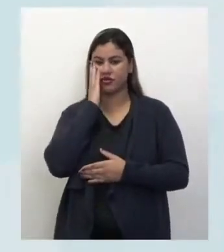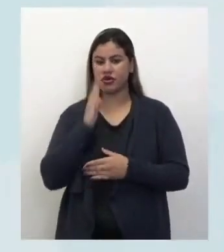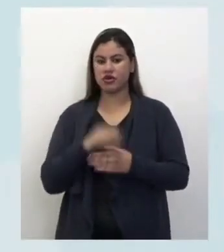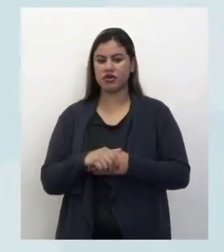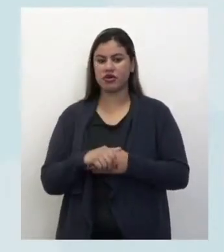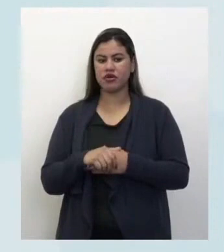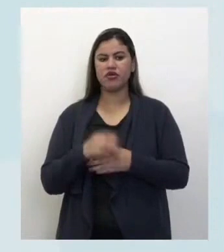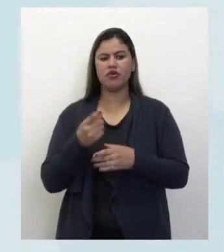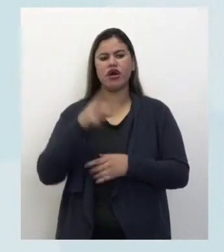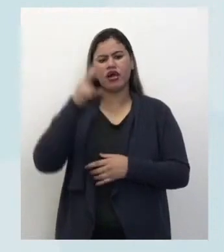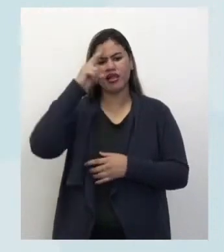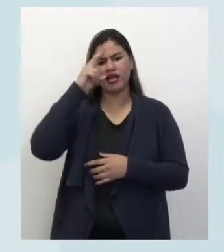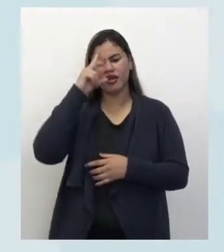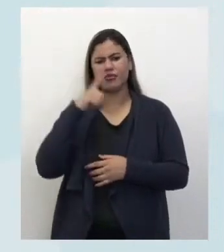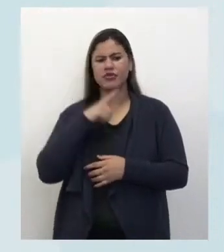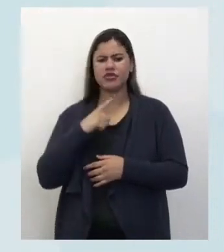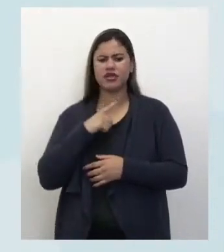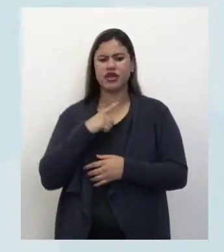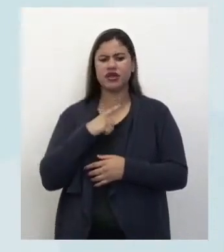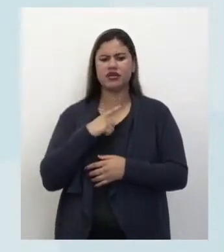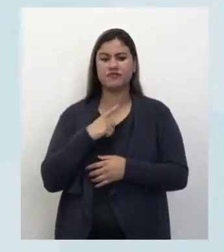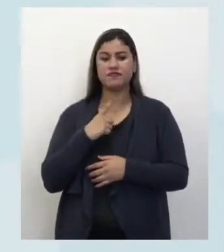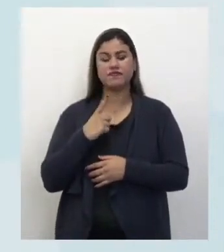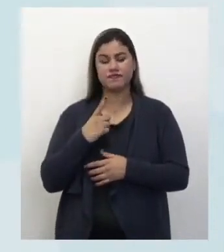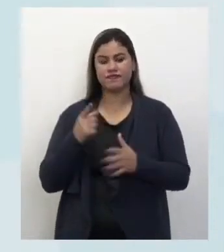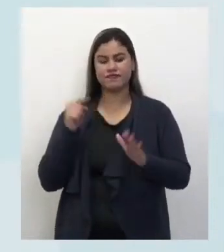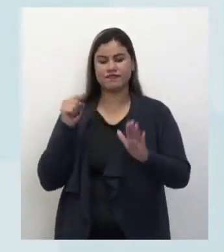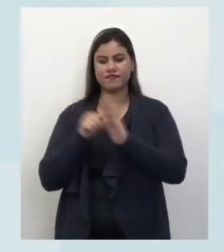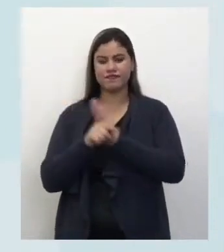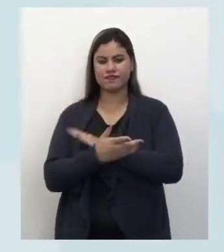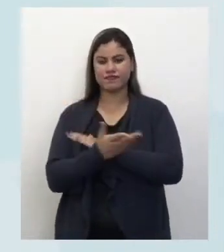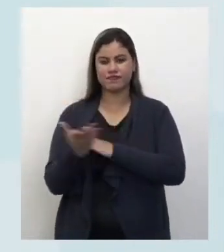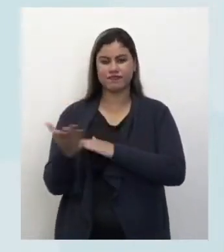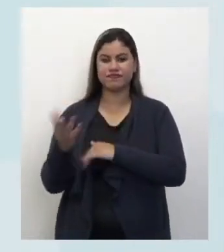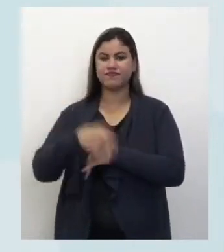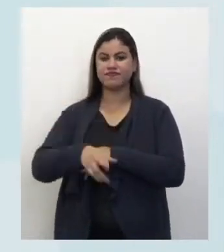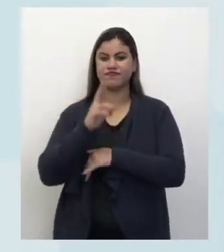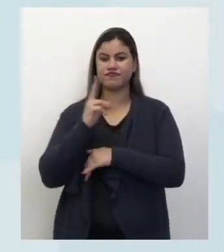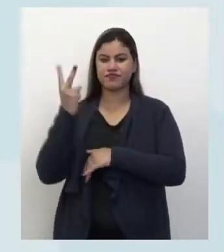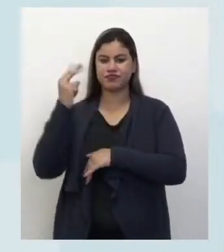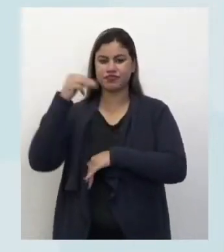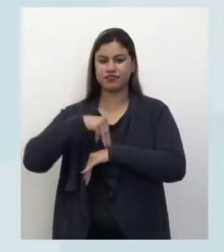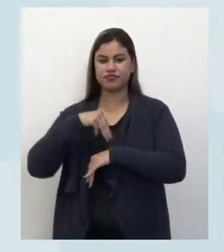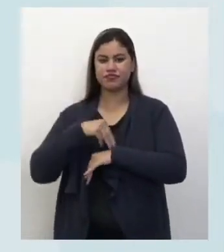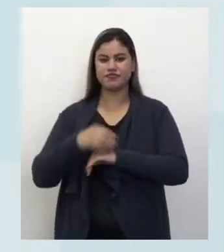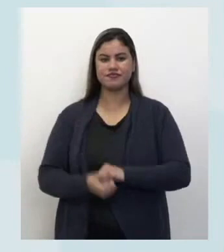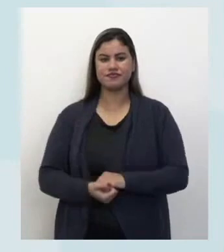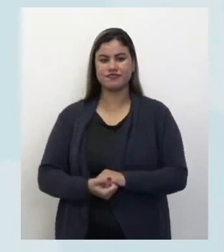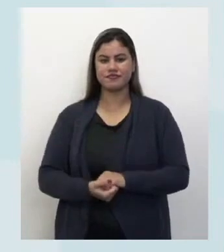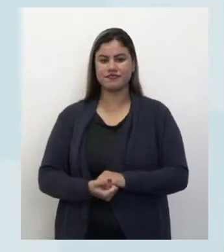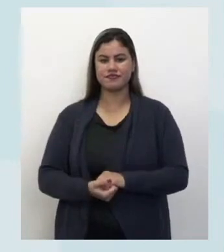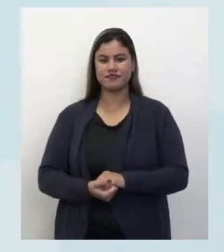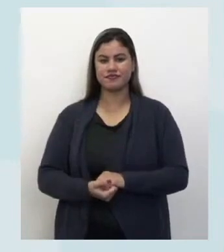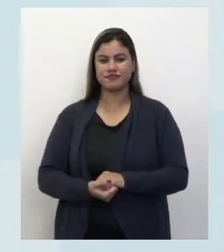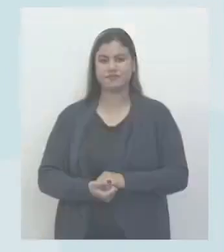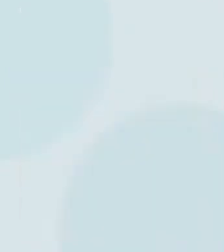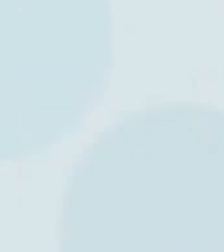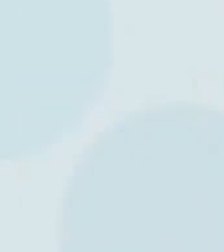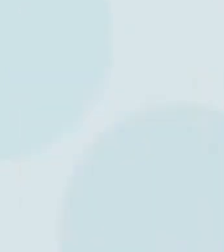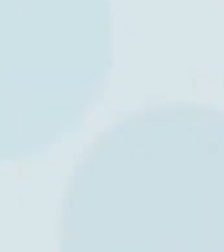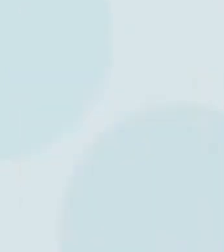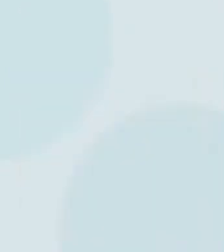ou de algum articulador? Então, vou deixar já a pergunta para vocês responderem aí em 2 minutinhos.